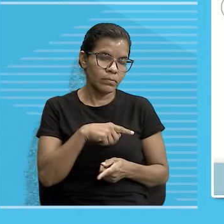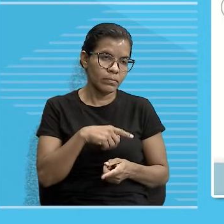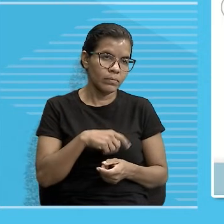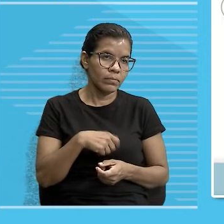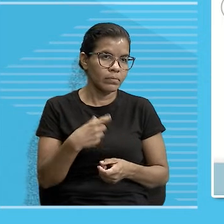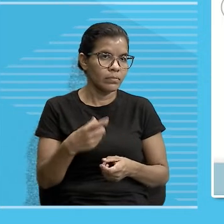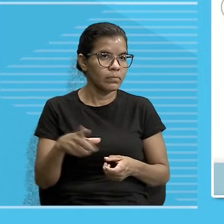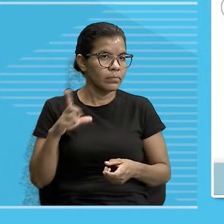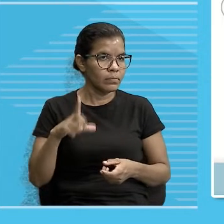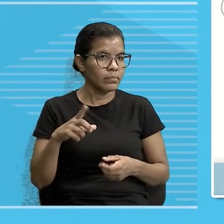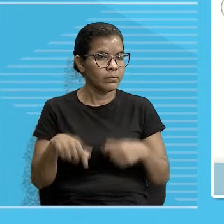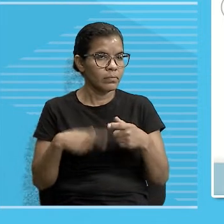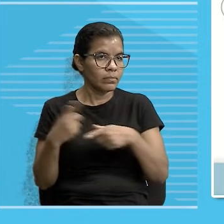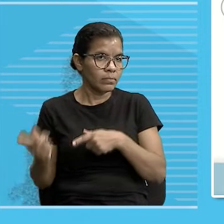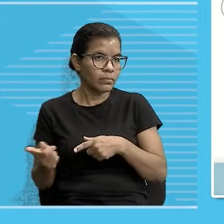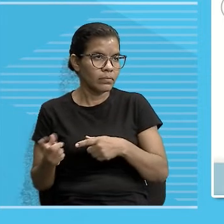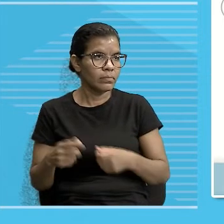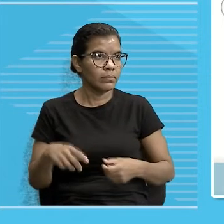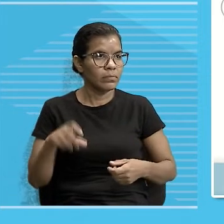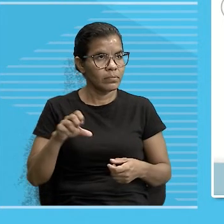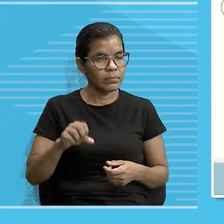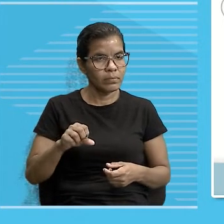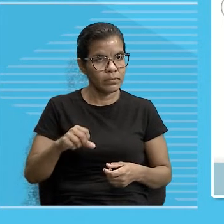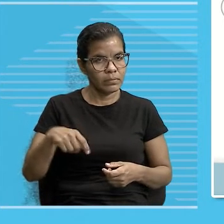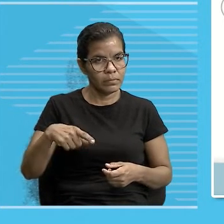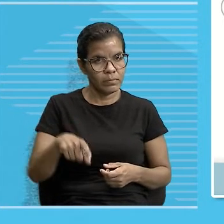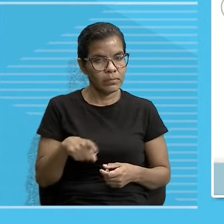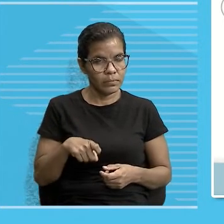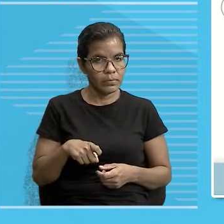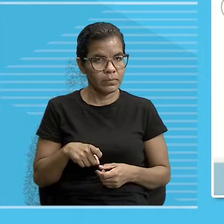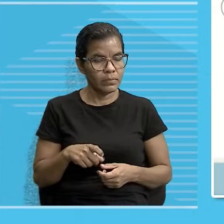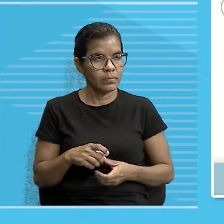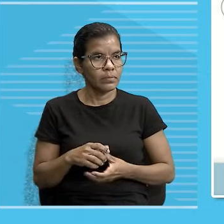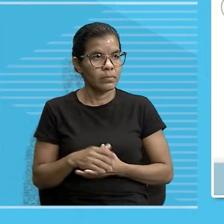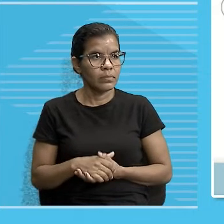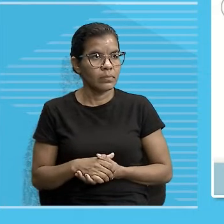fica 9x